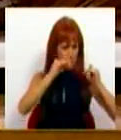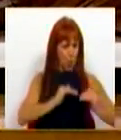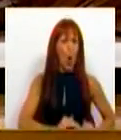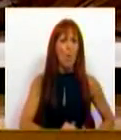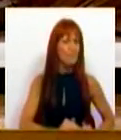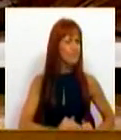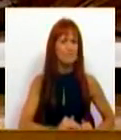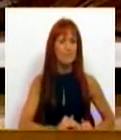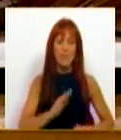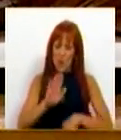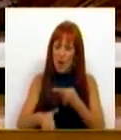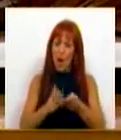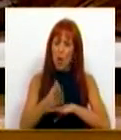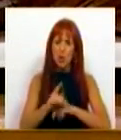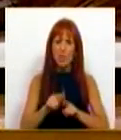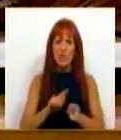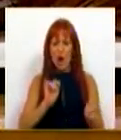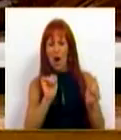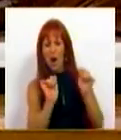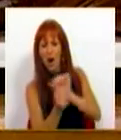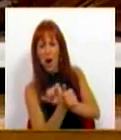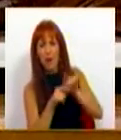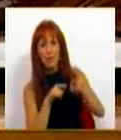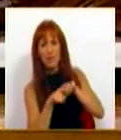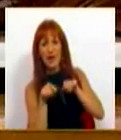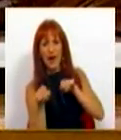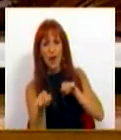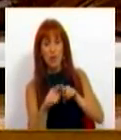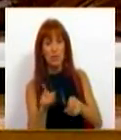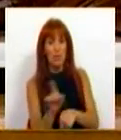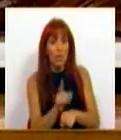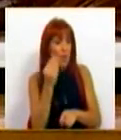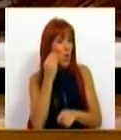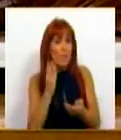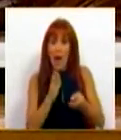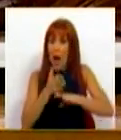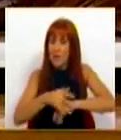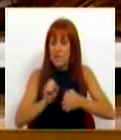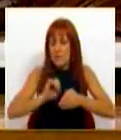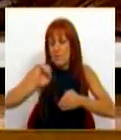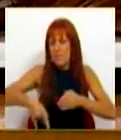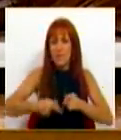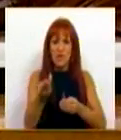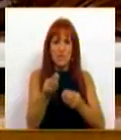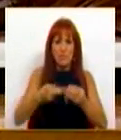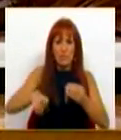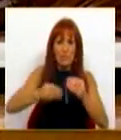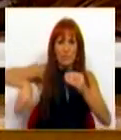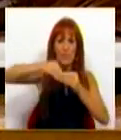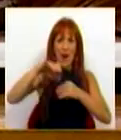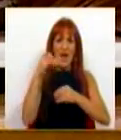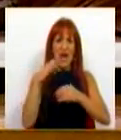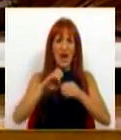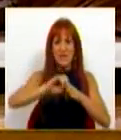diminuir, prosseguimos a inversão dessa política, desde logo através da eliminação da sobretaxa do